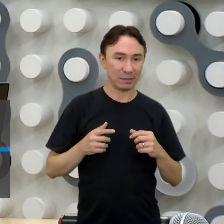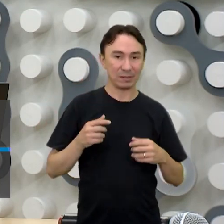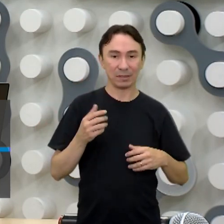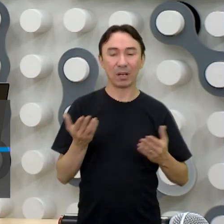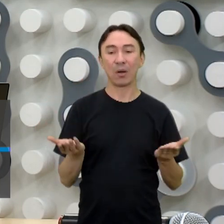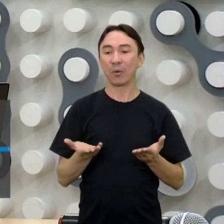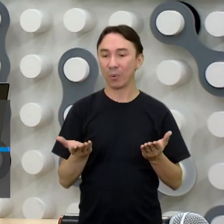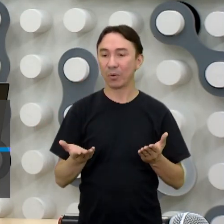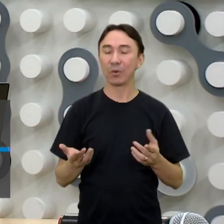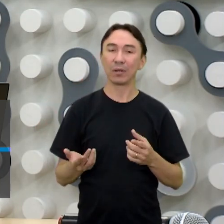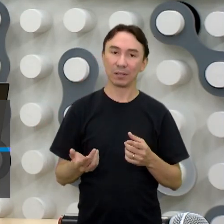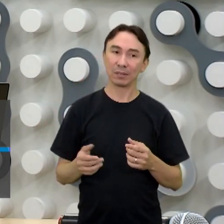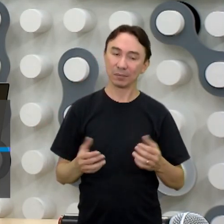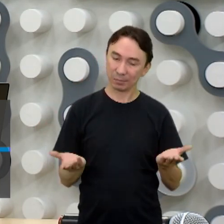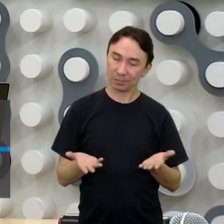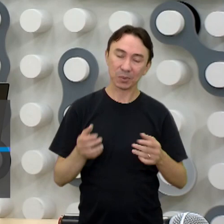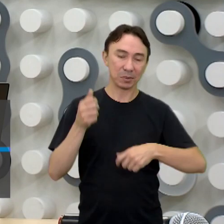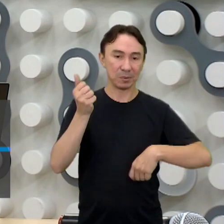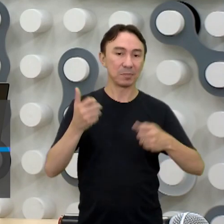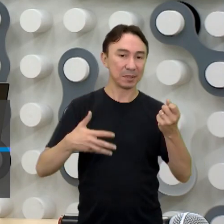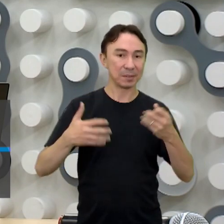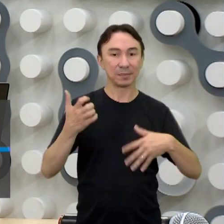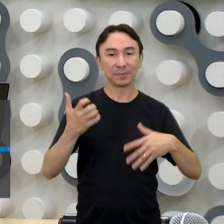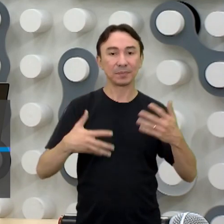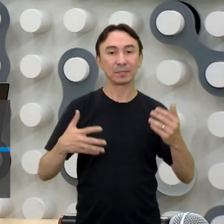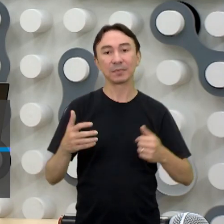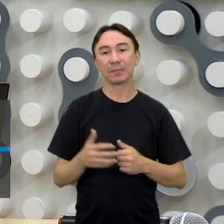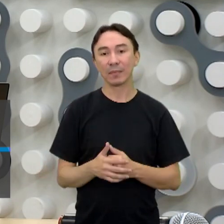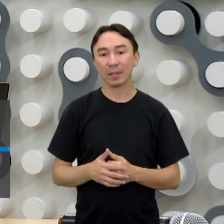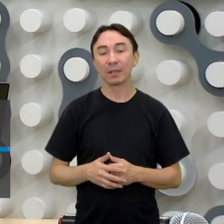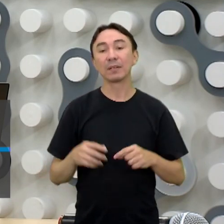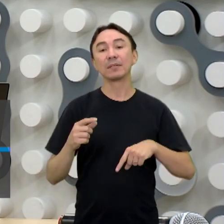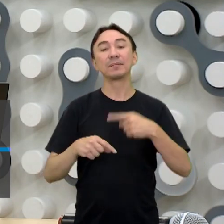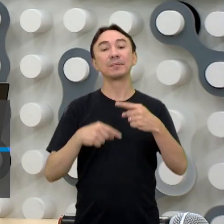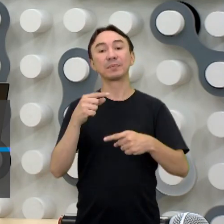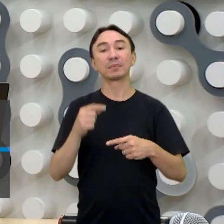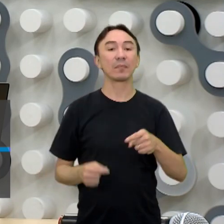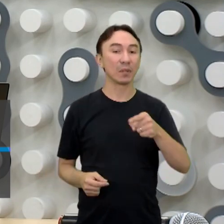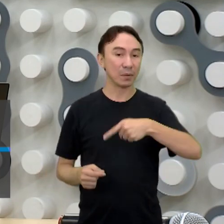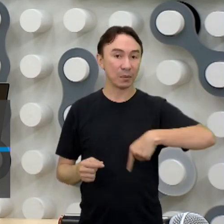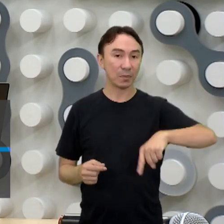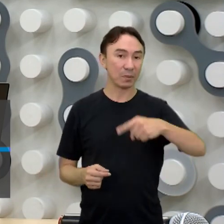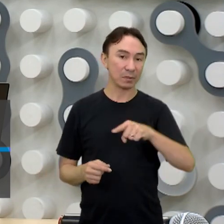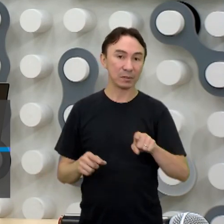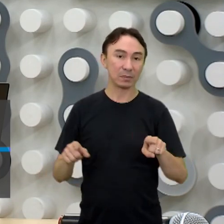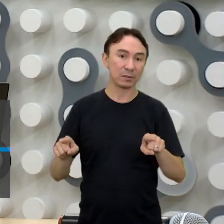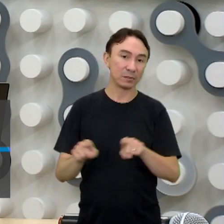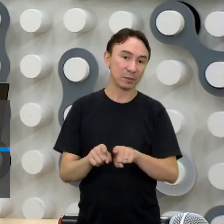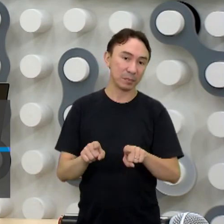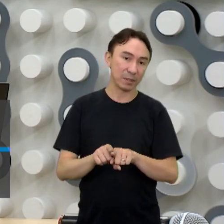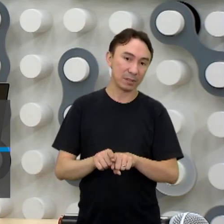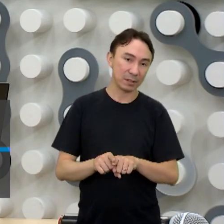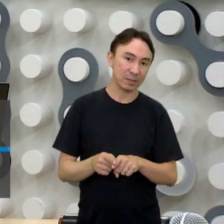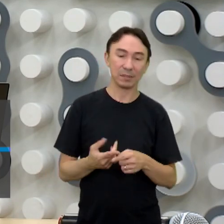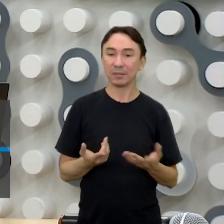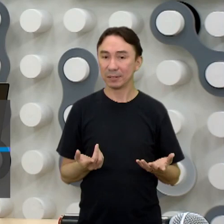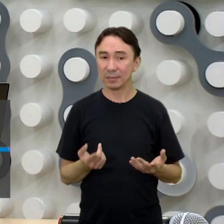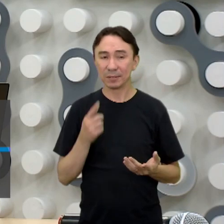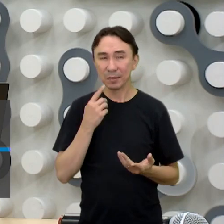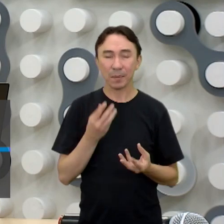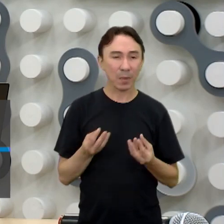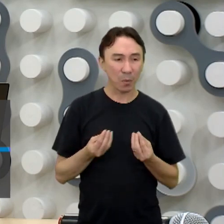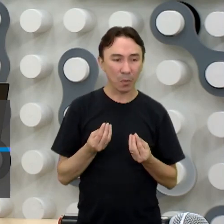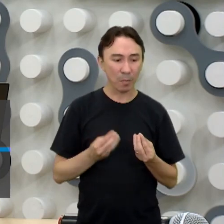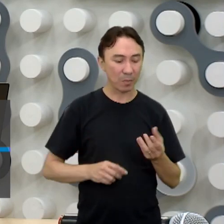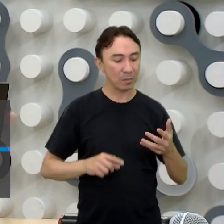isso, slide para isso. E depois, a ideia é que a gente faça um levantamento de como a gente deve proceder, de